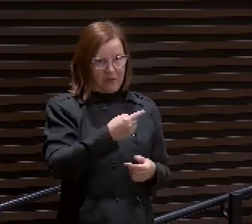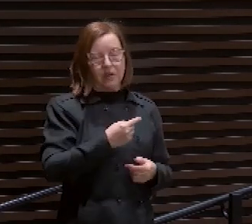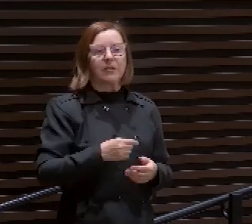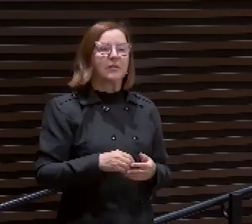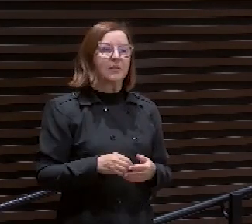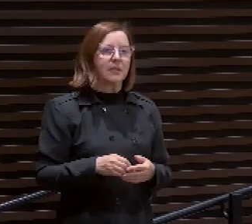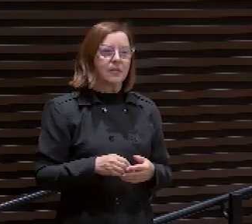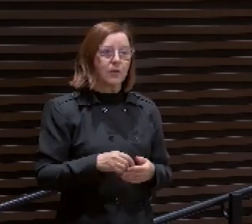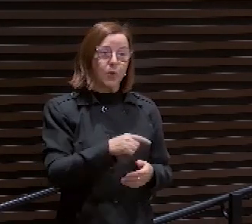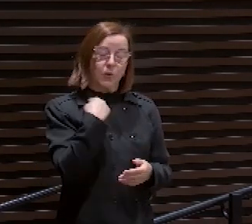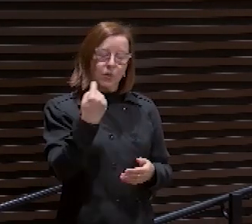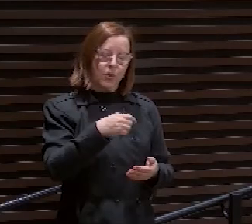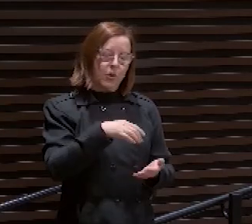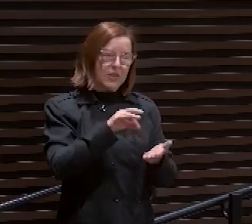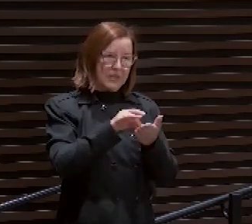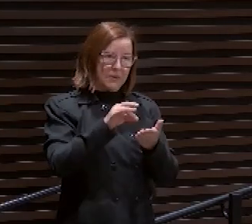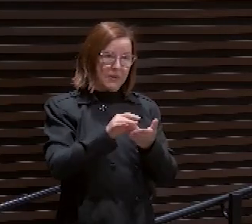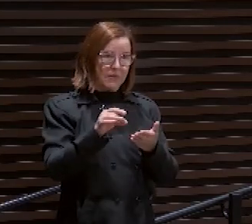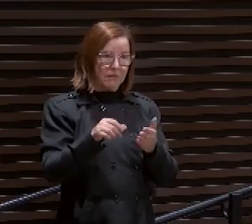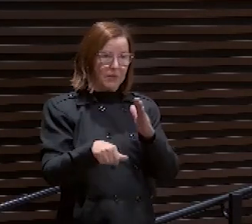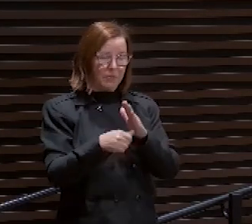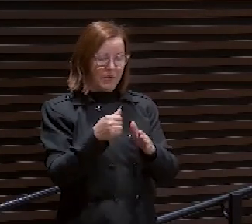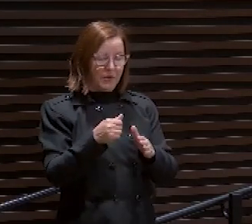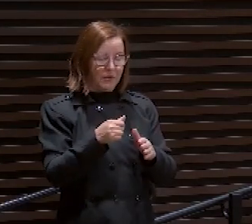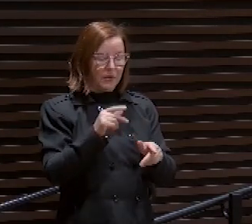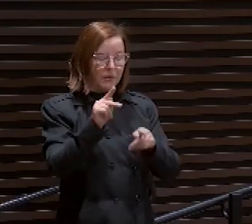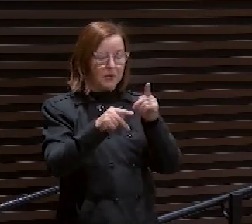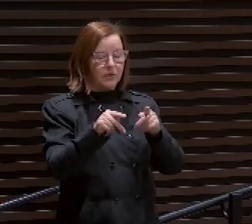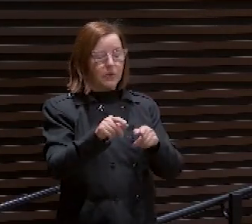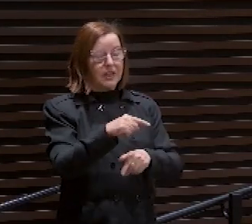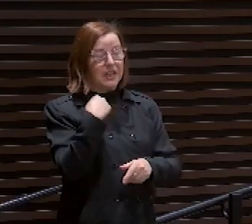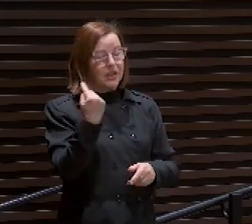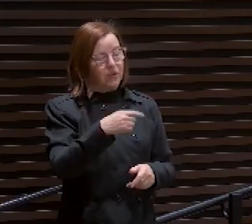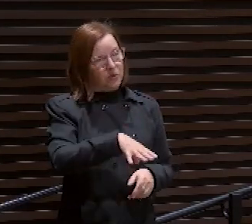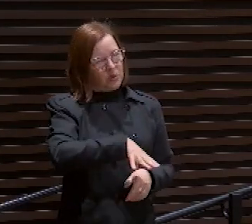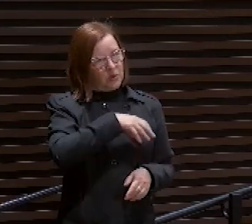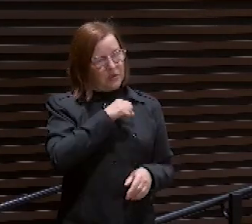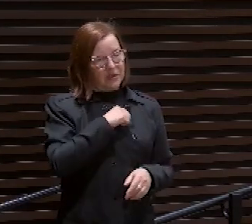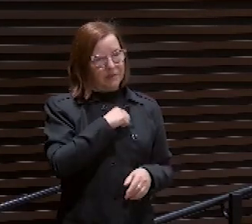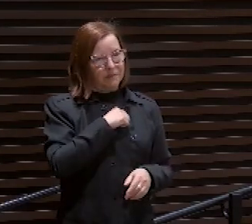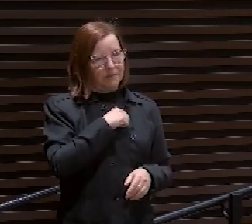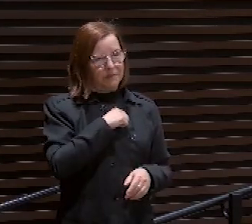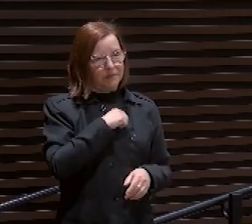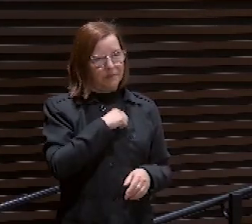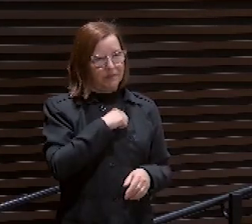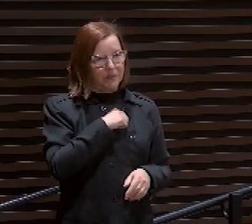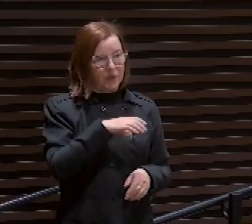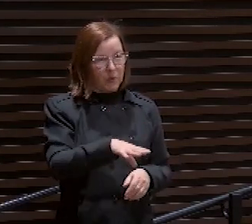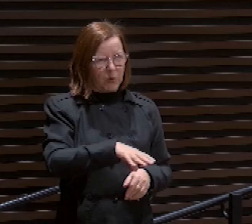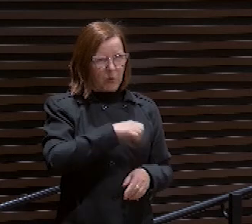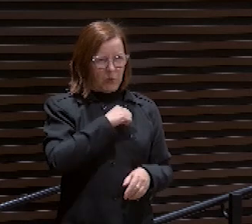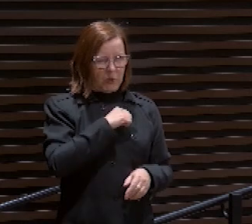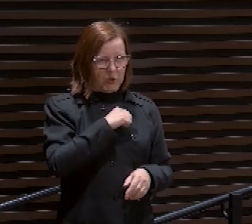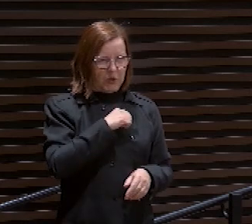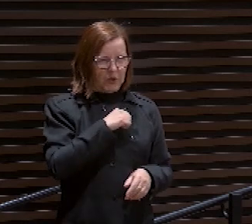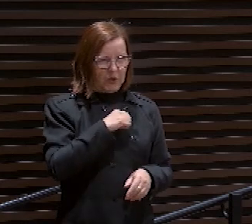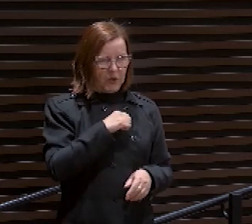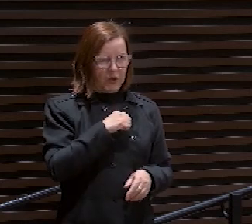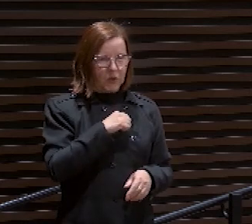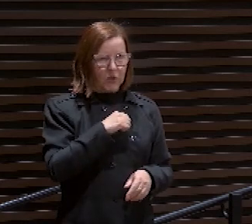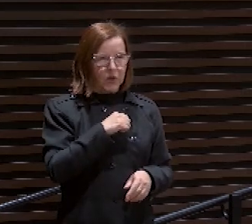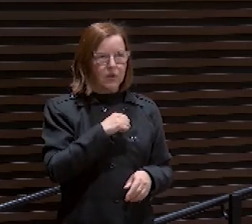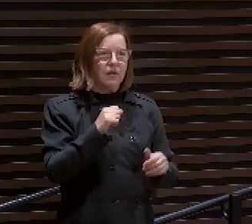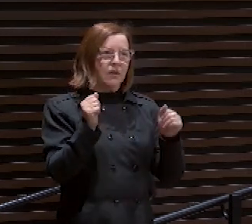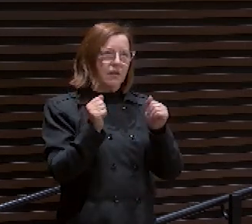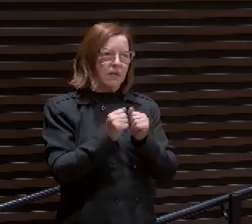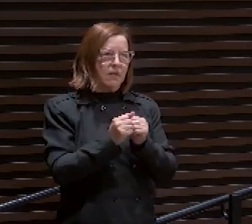que os nossos inimigos são primeiro aqueles que nos odeiam. São aqueles que nos odeiam com atitudes, com invejas,